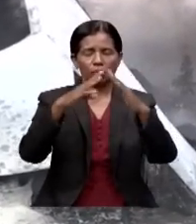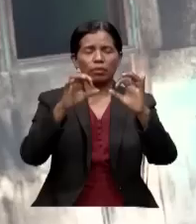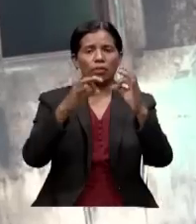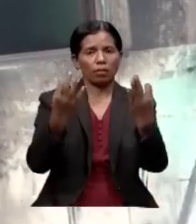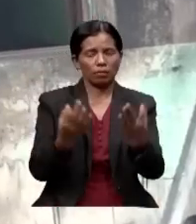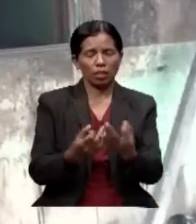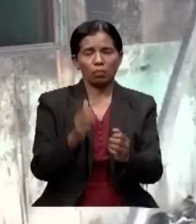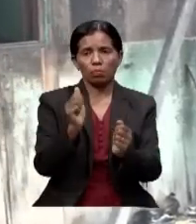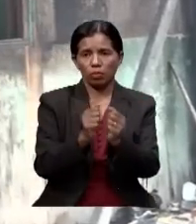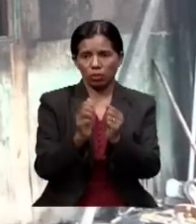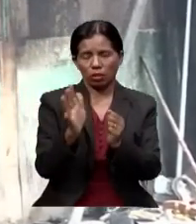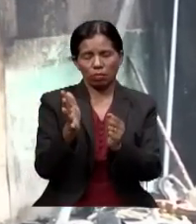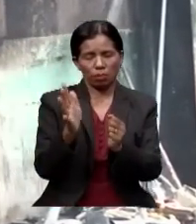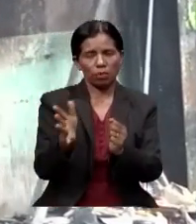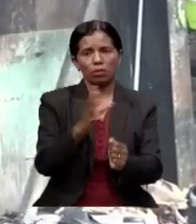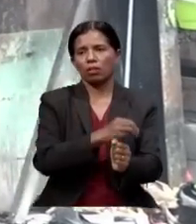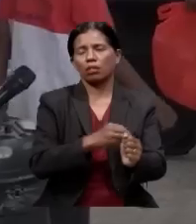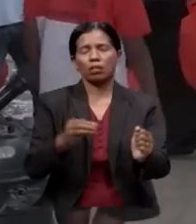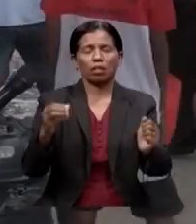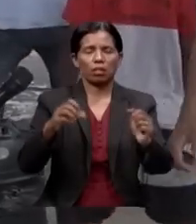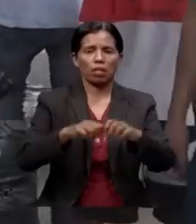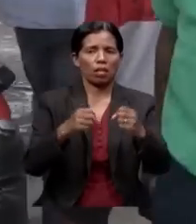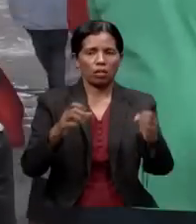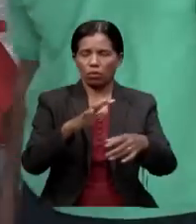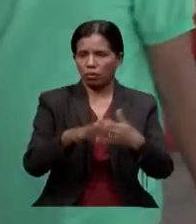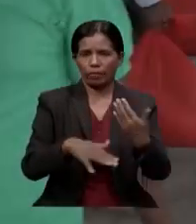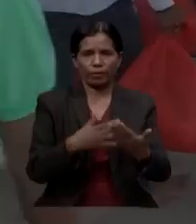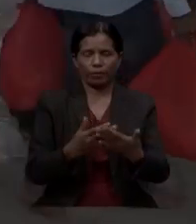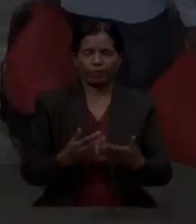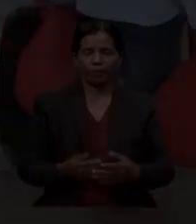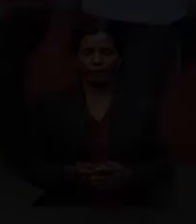nia uma, no sasan umalaran, hetang estragos total, equipa cobertura, ZMN.